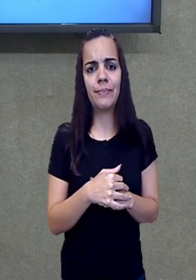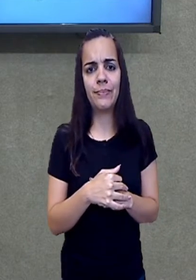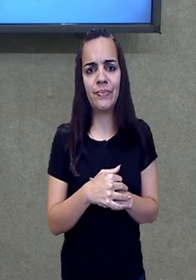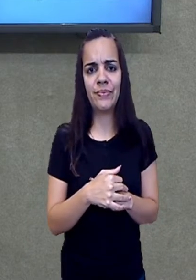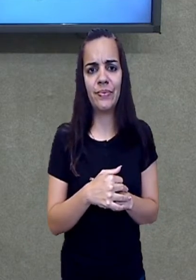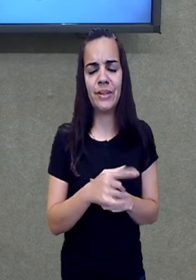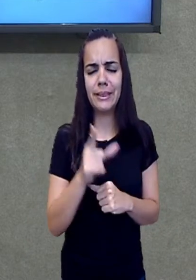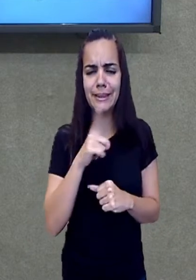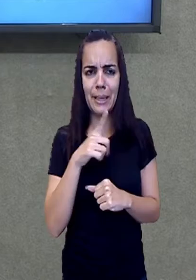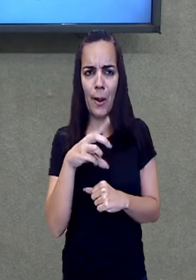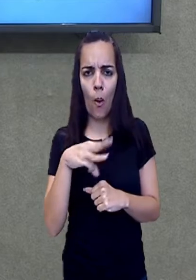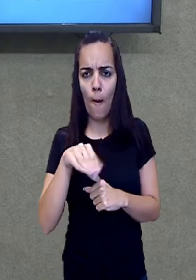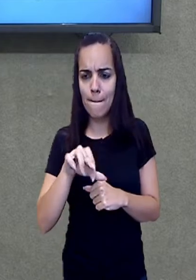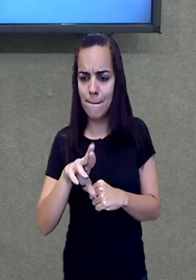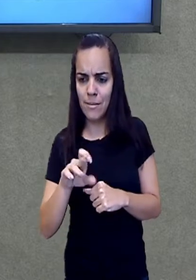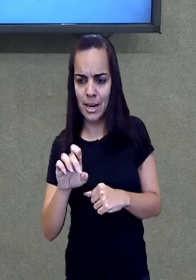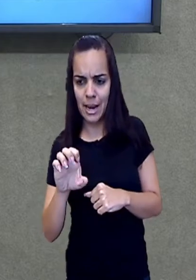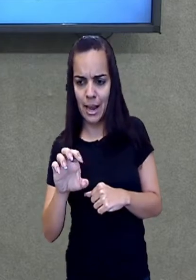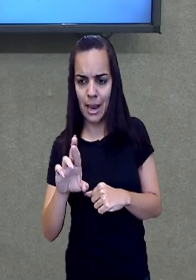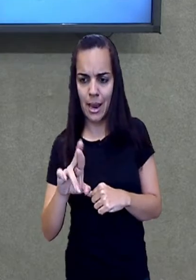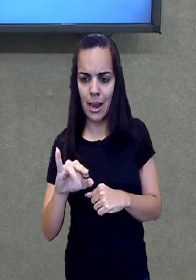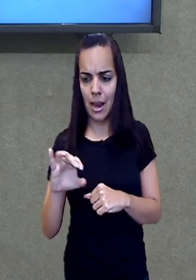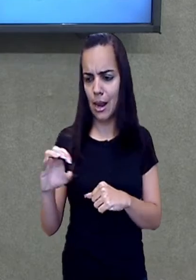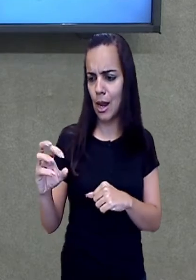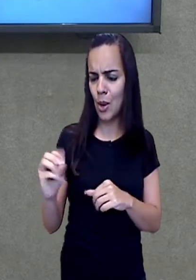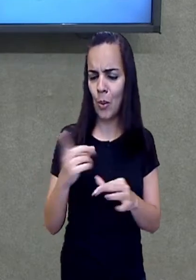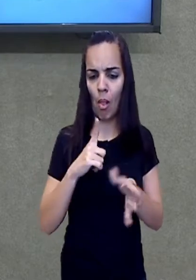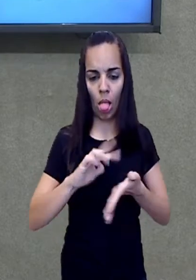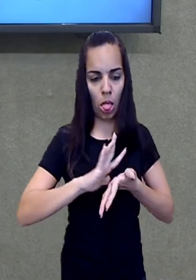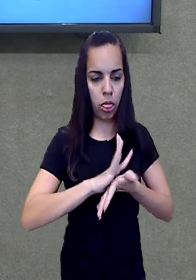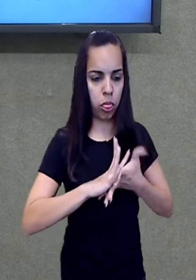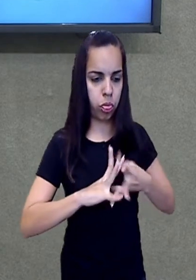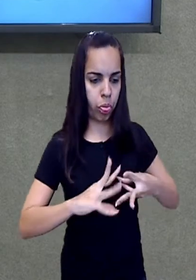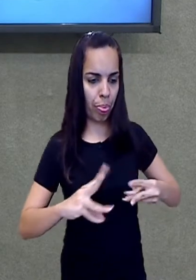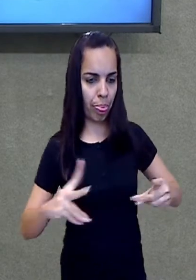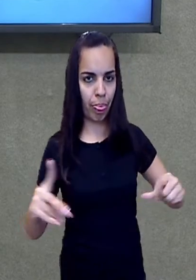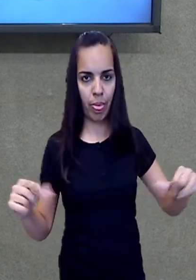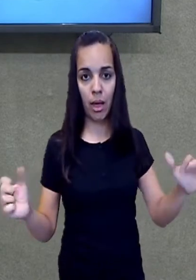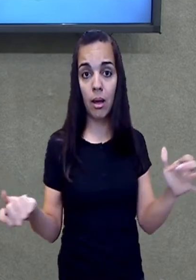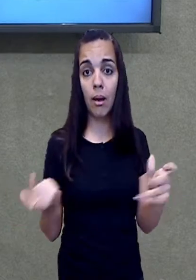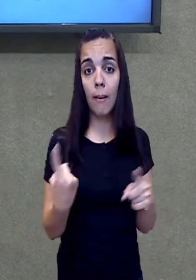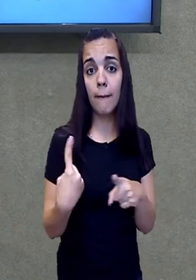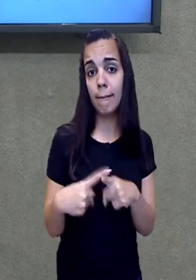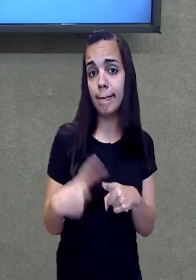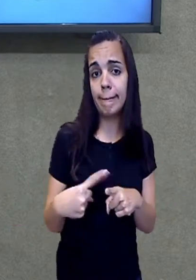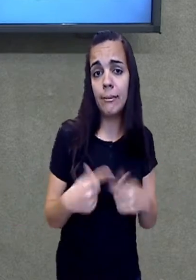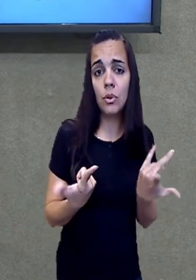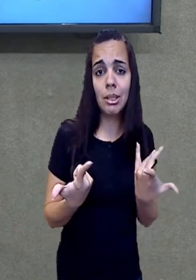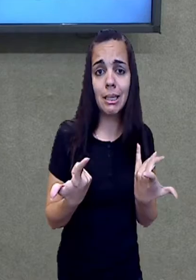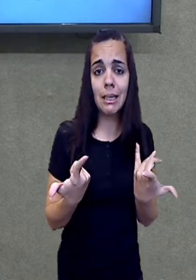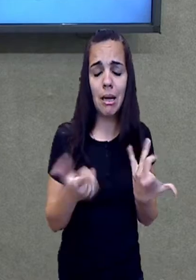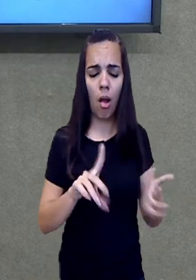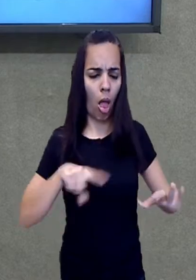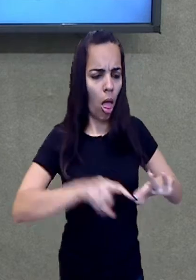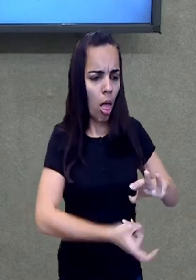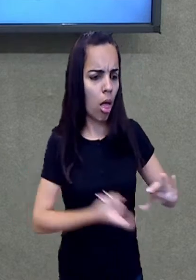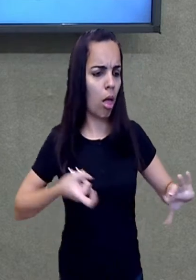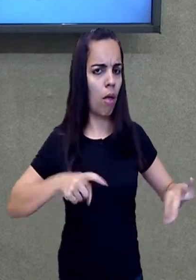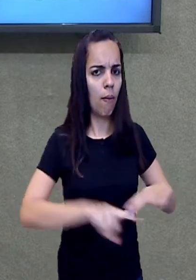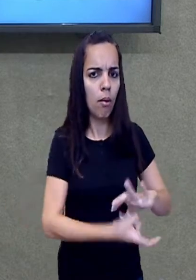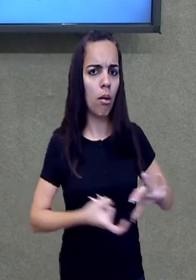esse mineral daquele lugar onde ele foi encontrado. Então, por exemplo, se ali aparecer ouro, eles vão